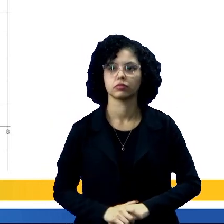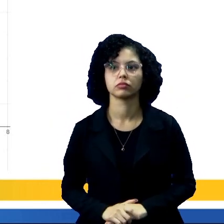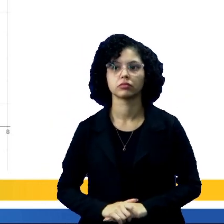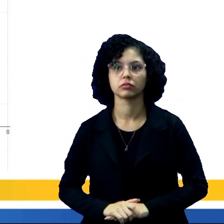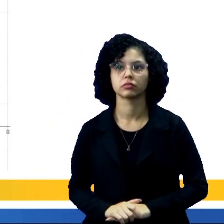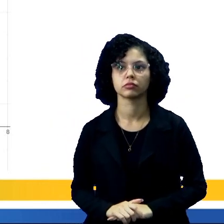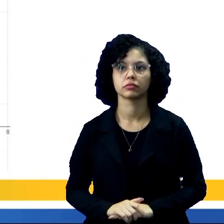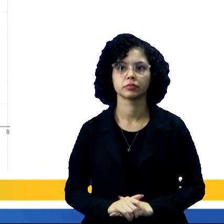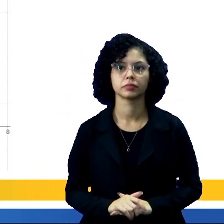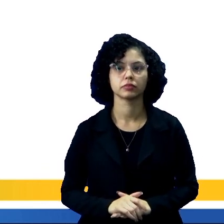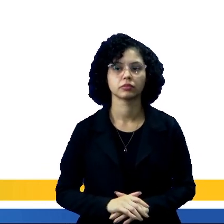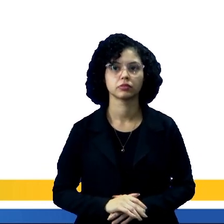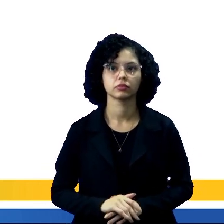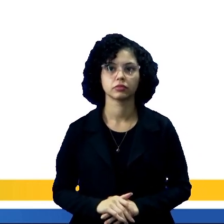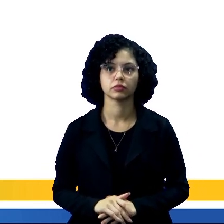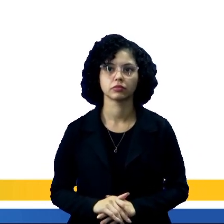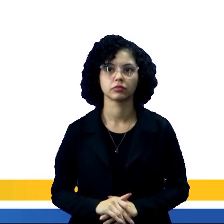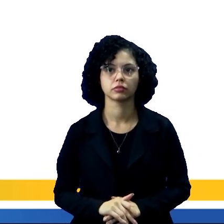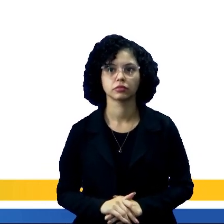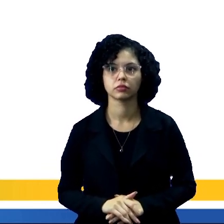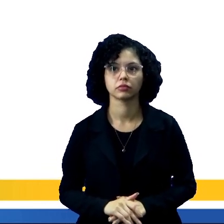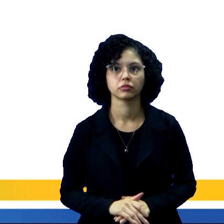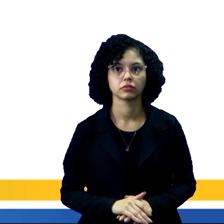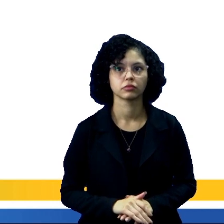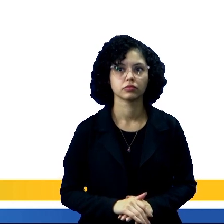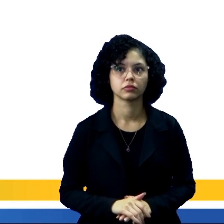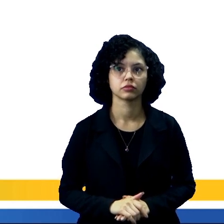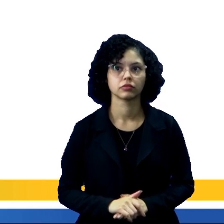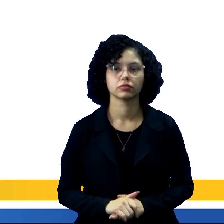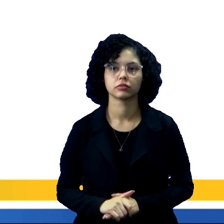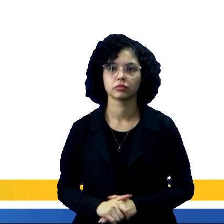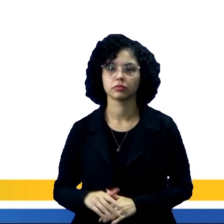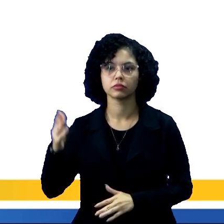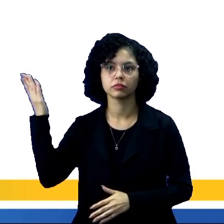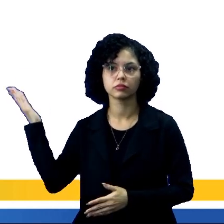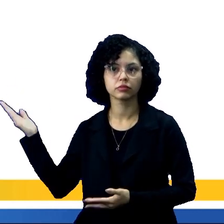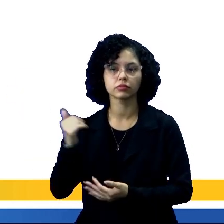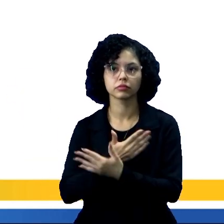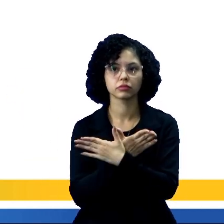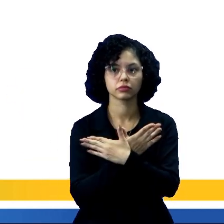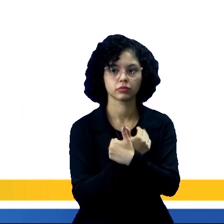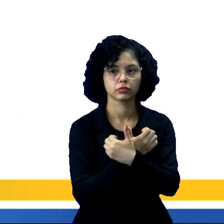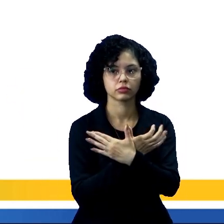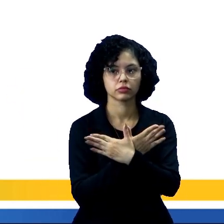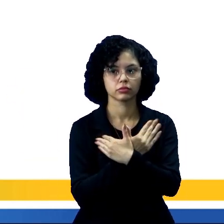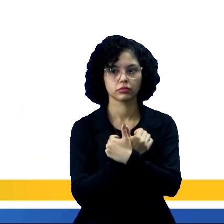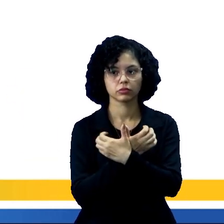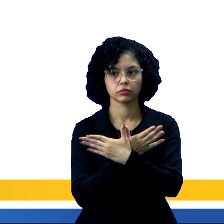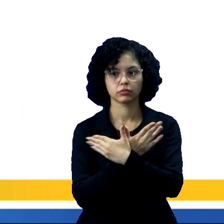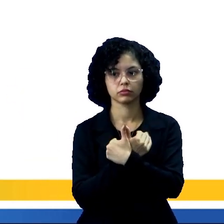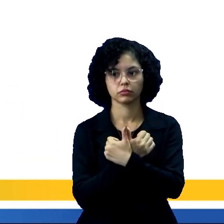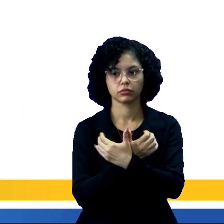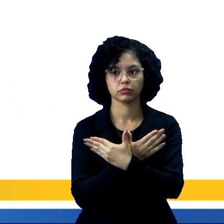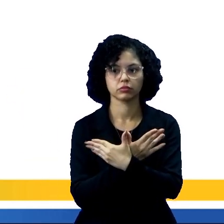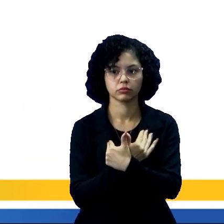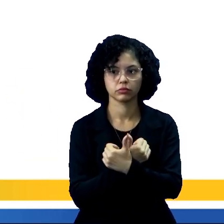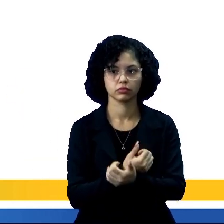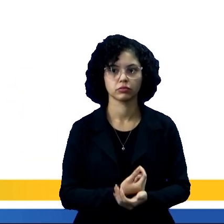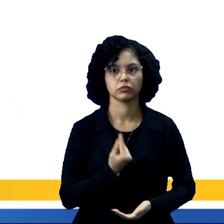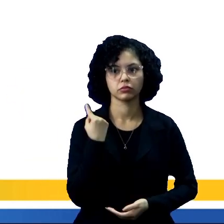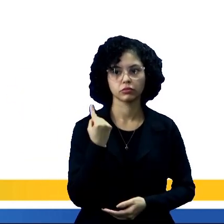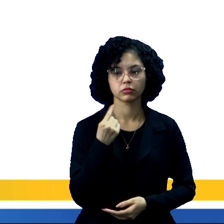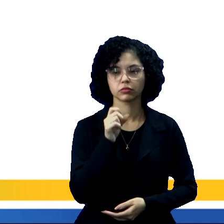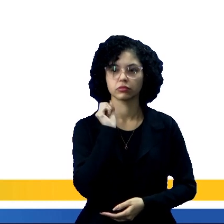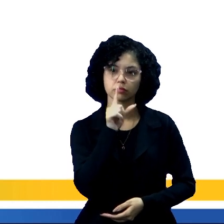ângulo espelhado. Olha a borboleta. o que temos na parte de